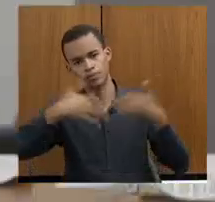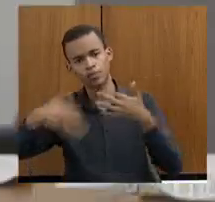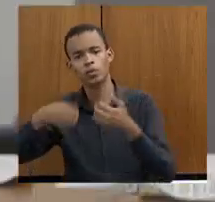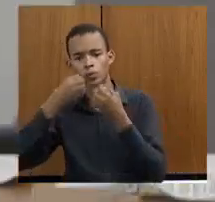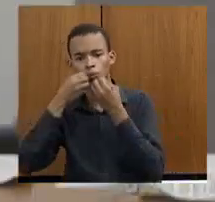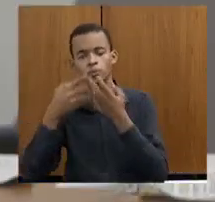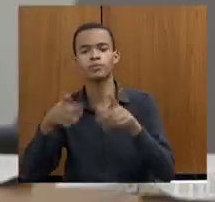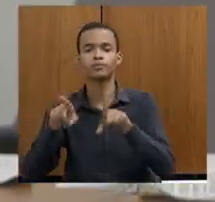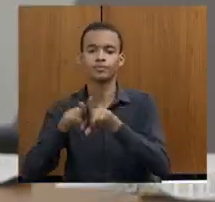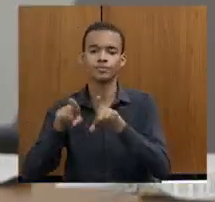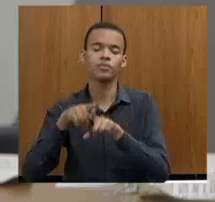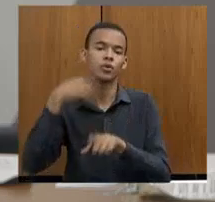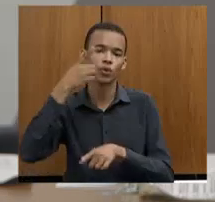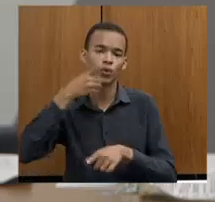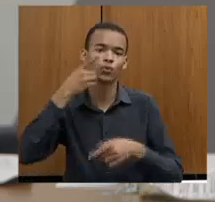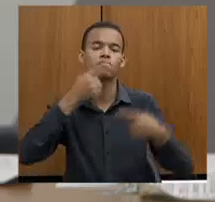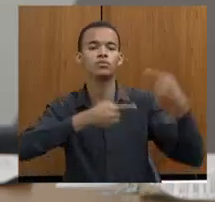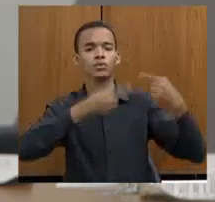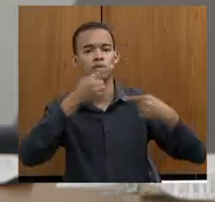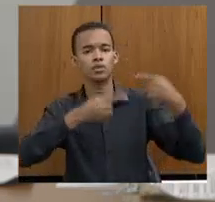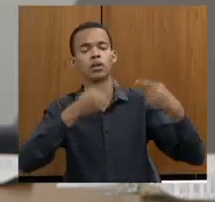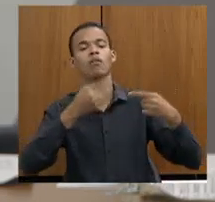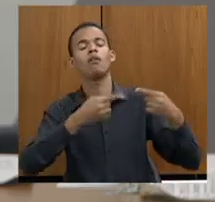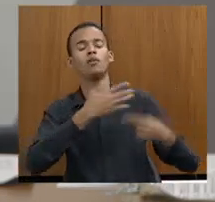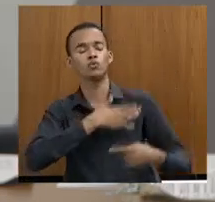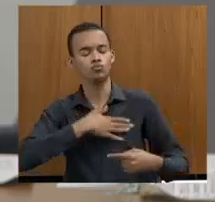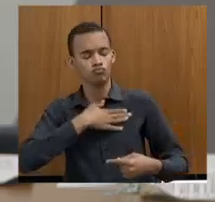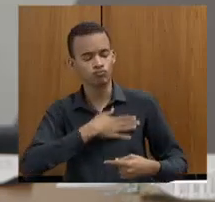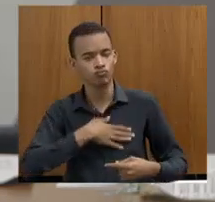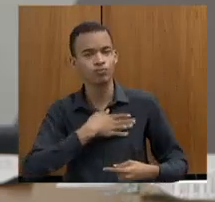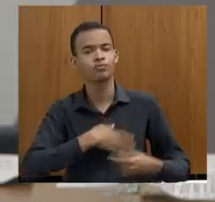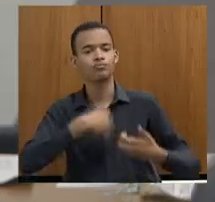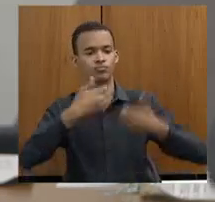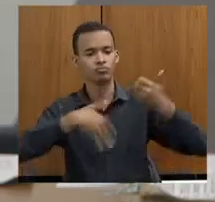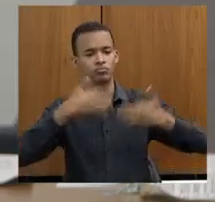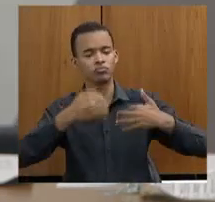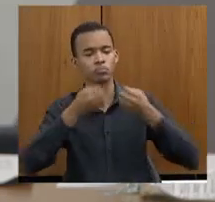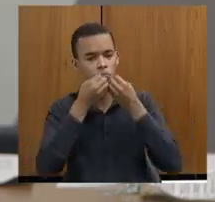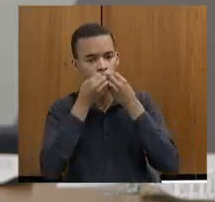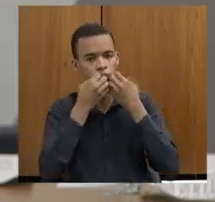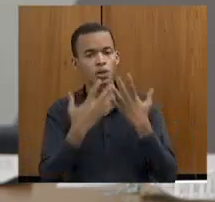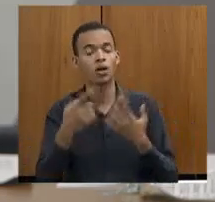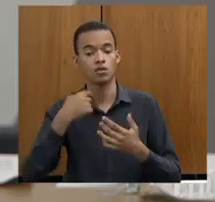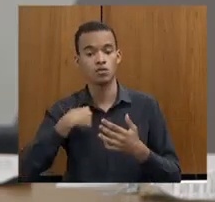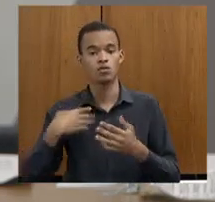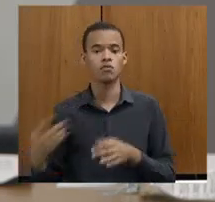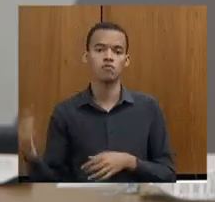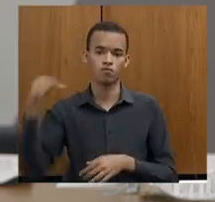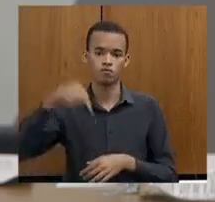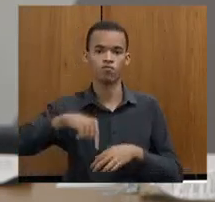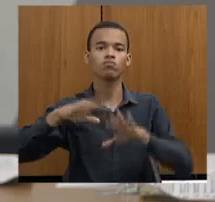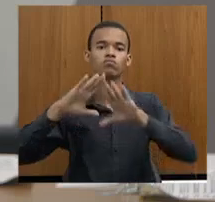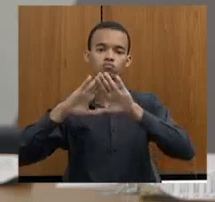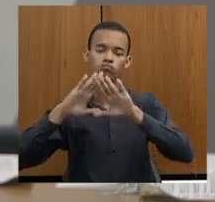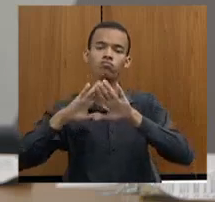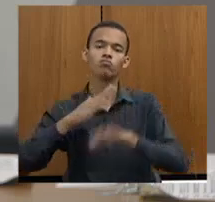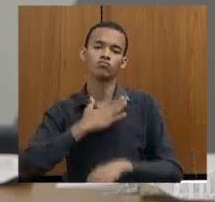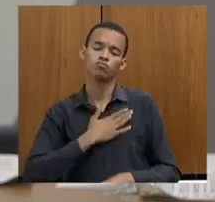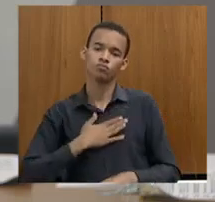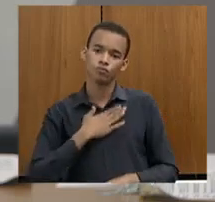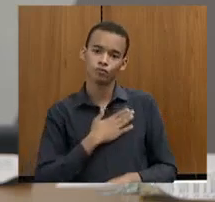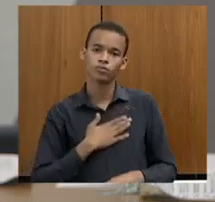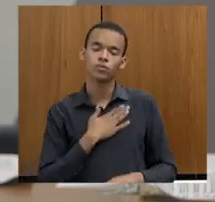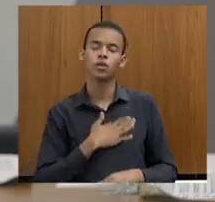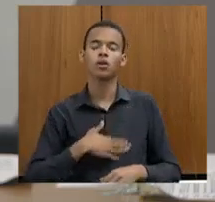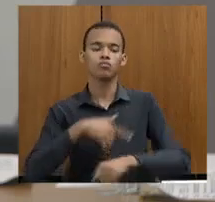deputados pelo debate sempre saudável falar que para mim é um prazer da casa e Respeito enormemente o papel